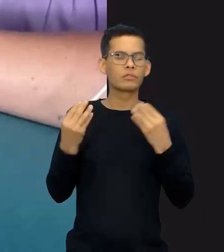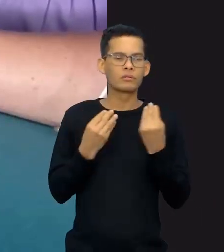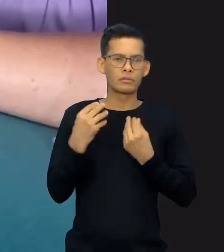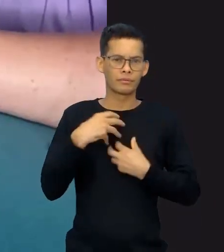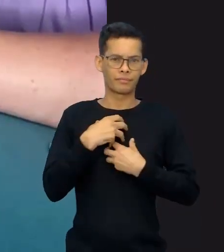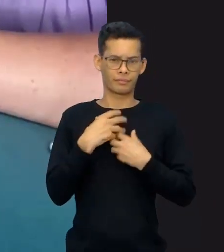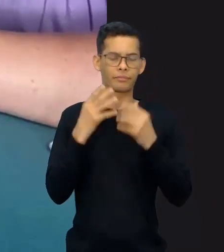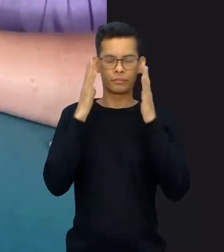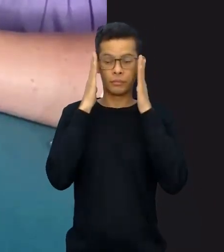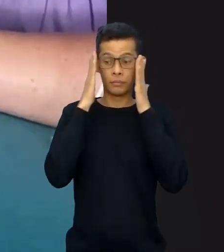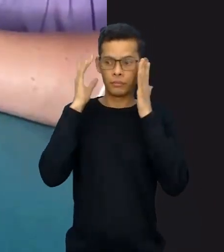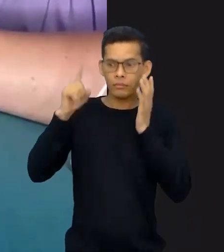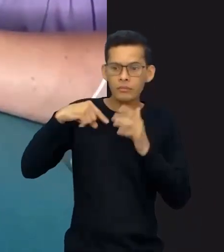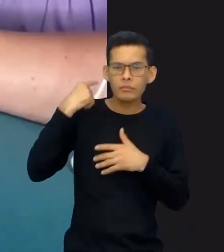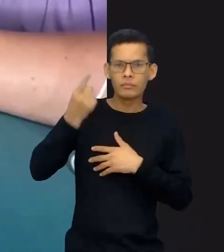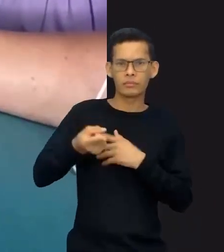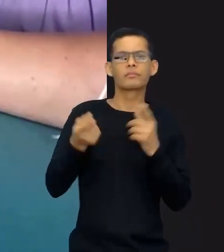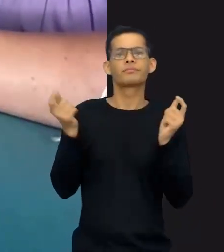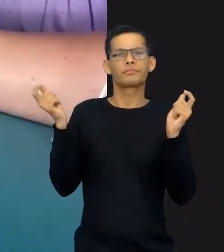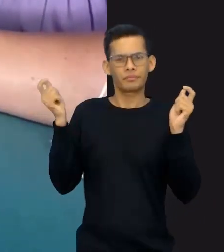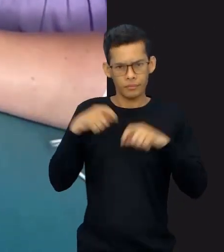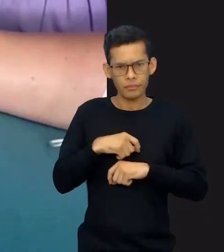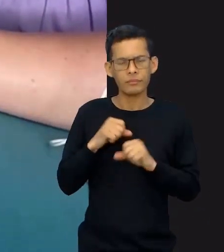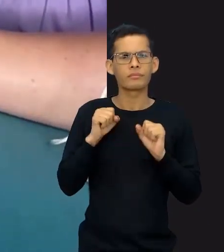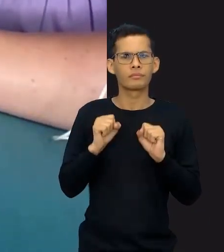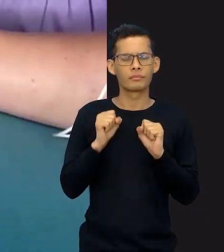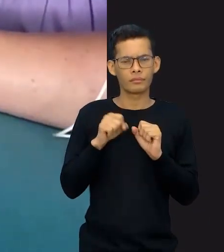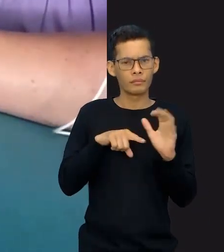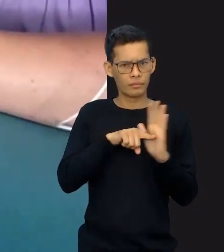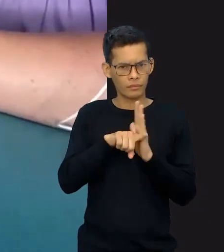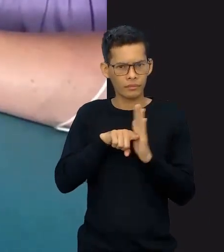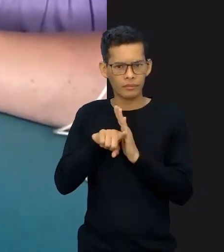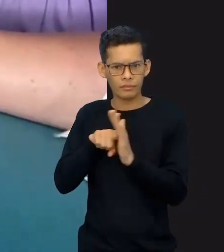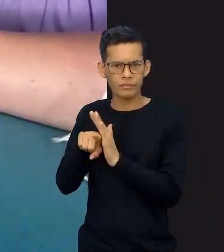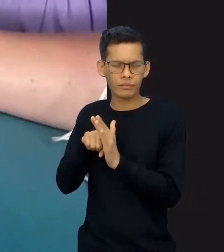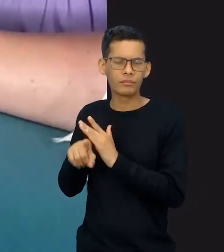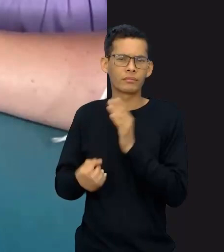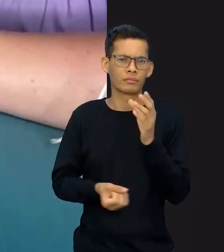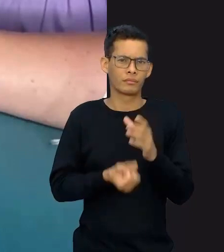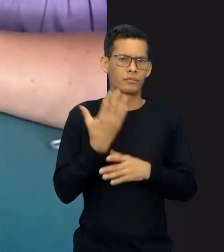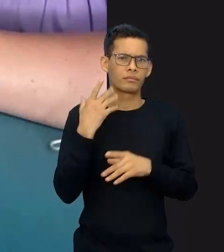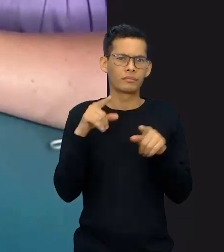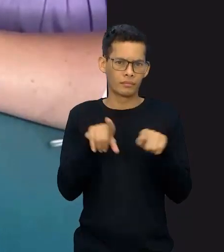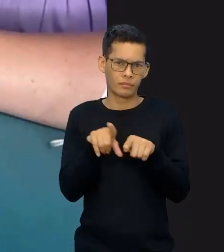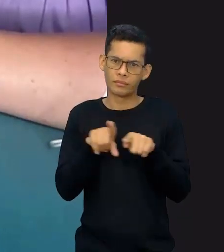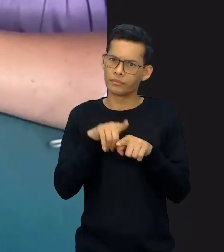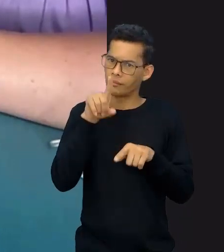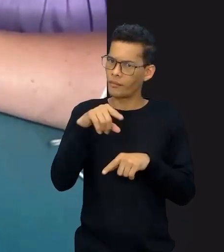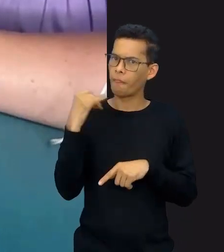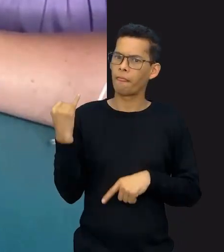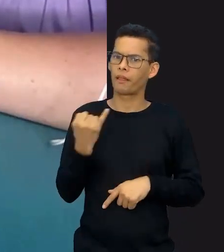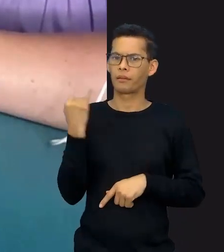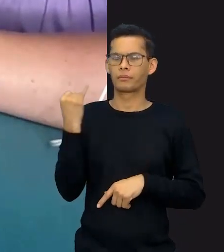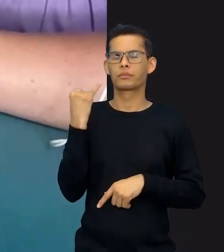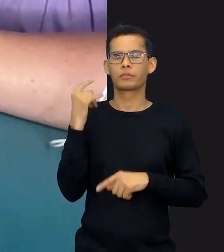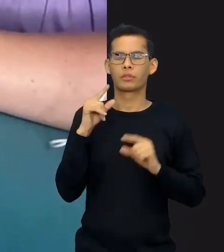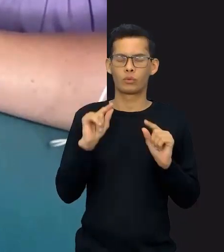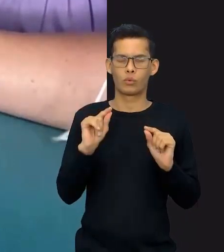disso, pode sim partir para uma pesquisa. E é importante